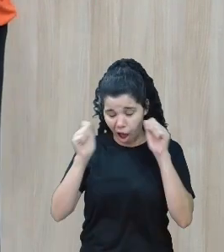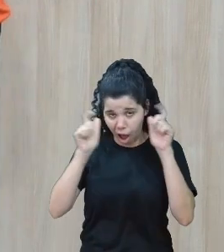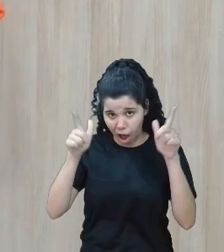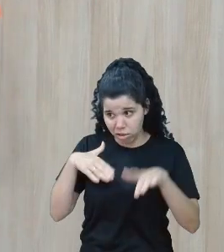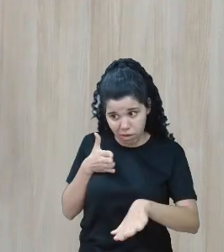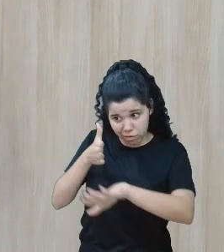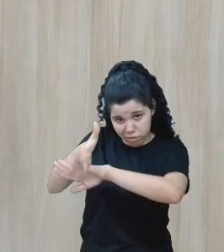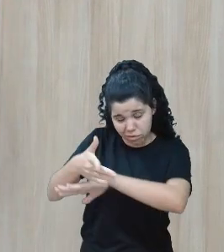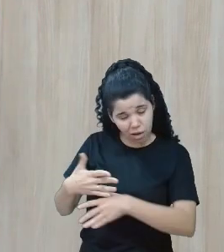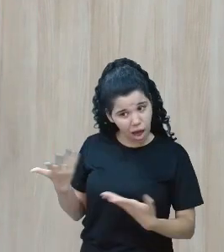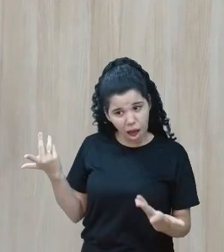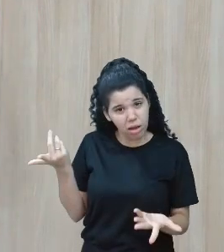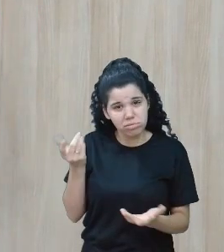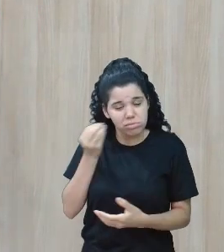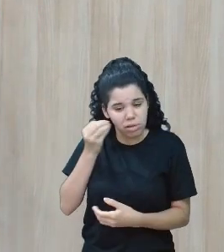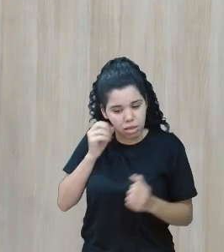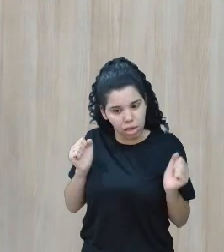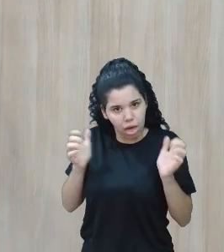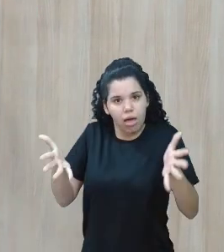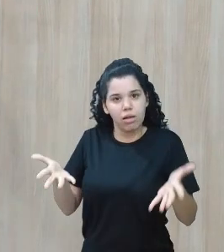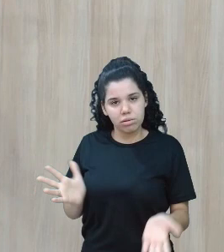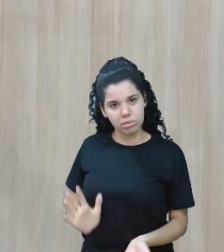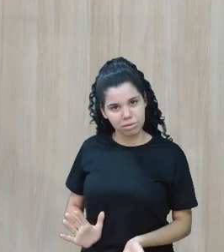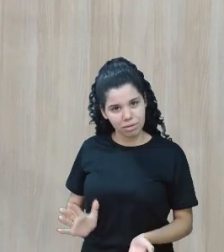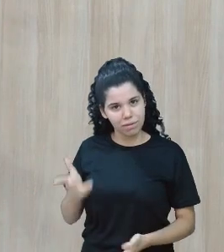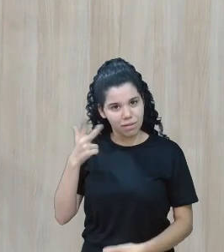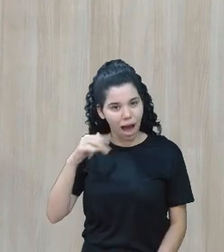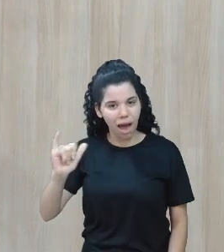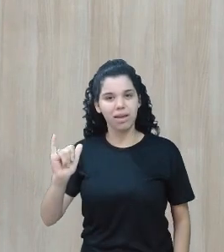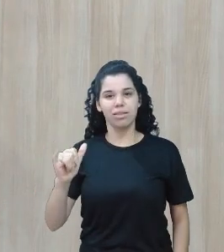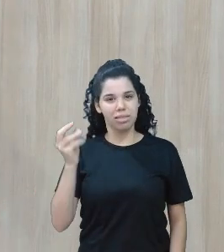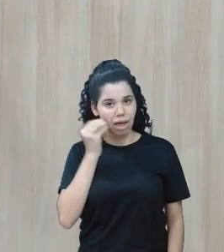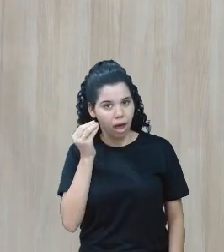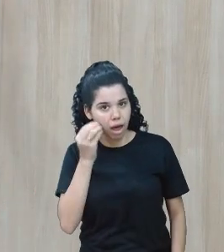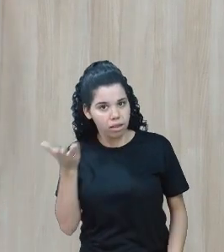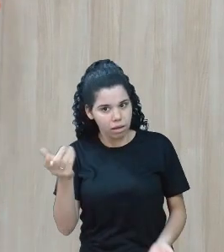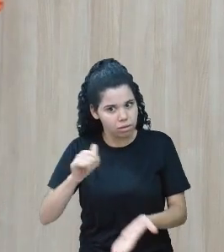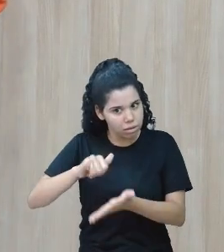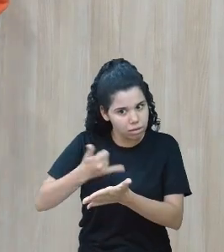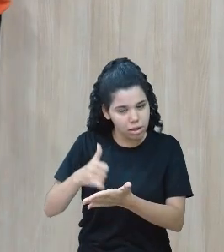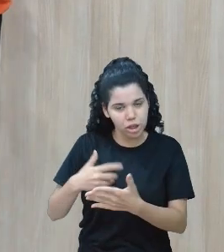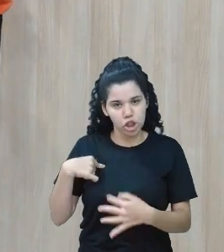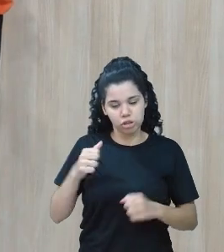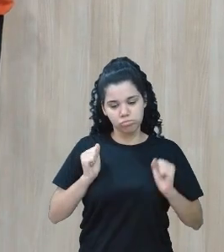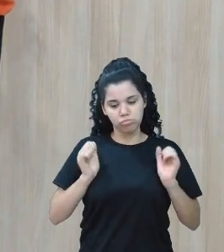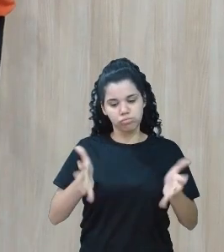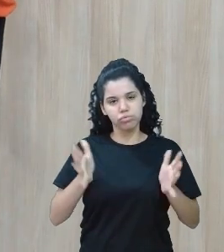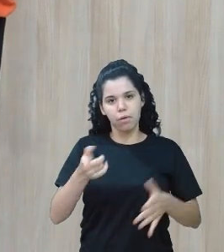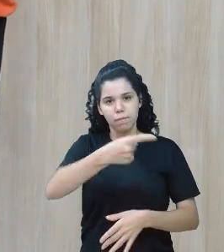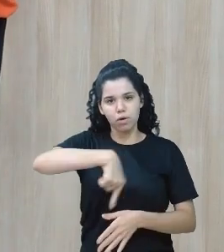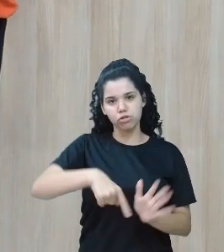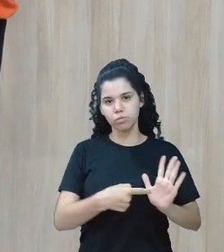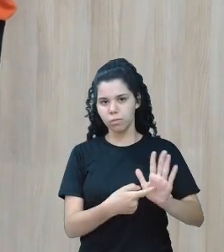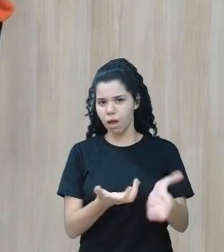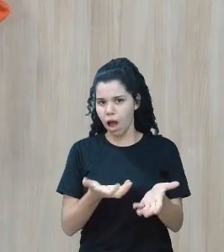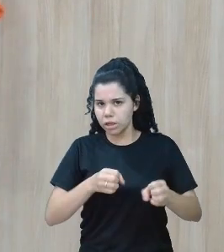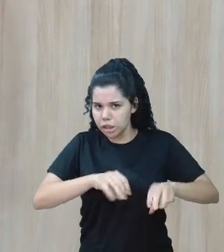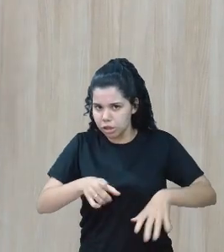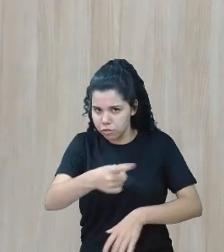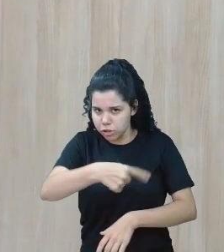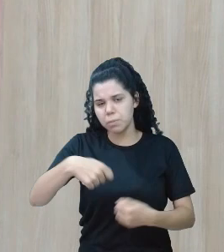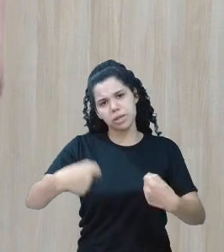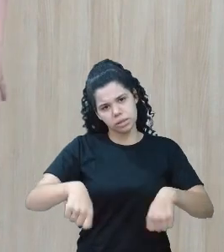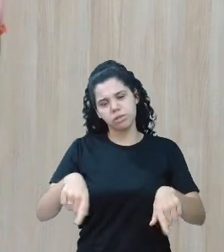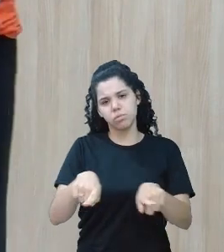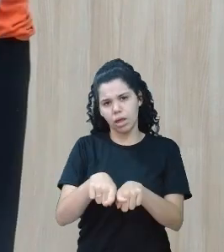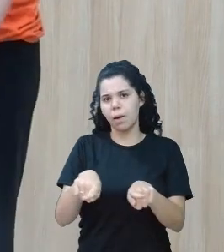vai, agiliza, reage. Pelo amor de Deus, a gente tá aqui fazendo tudo de melhor para vocês. Vocês também têm que fazer a sua